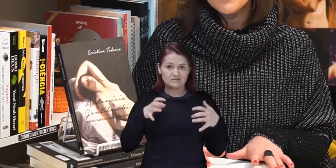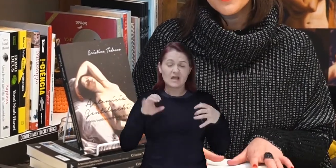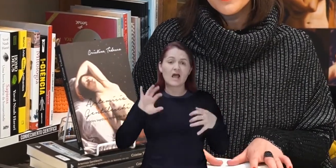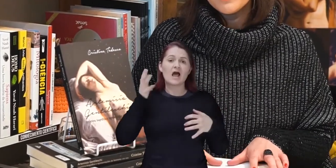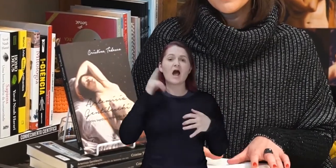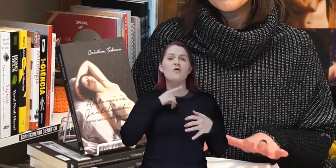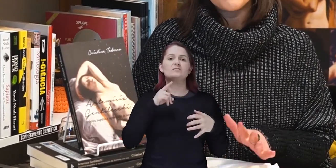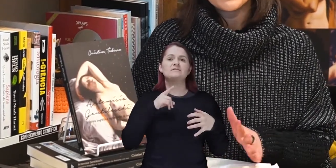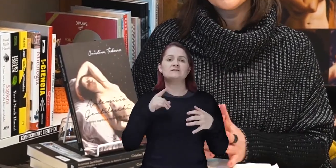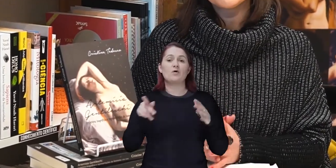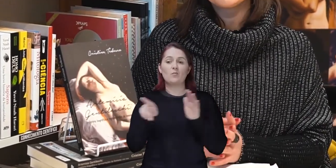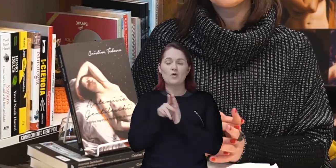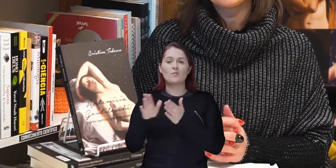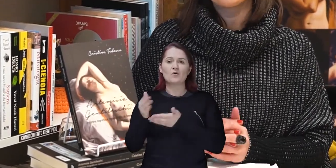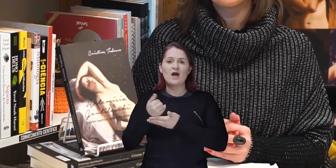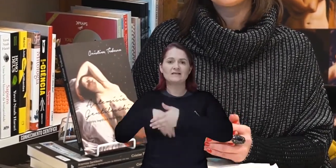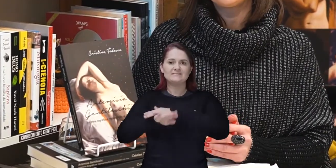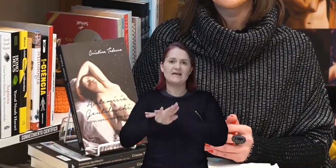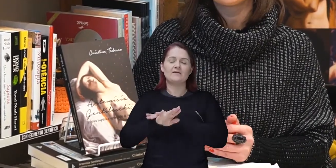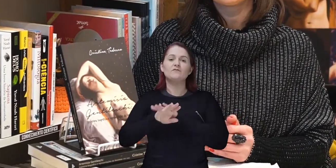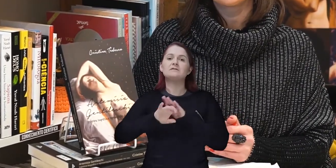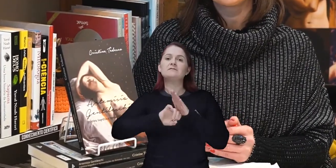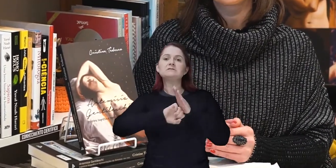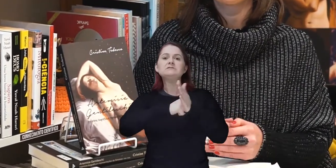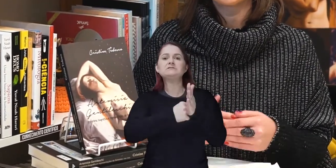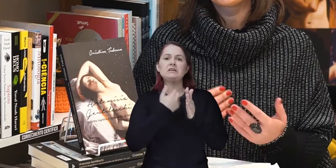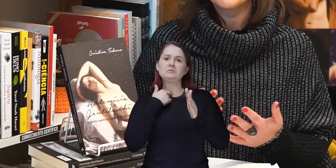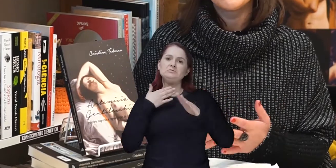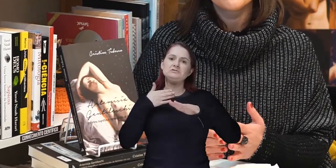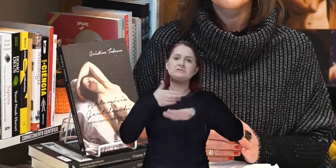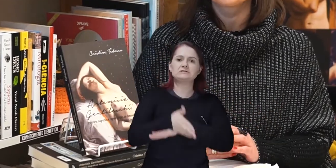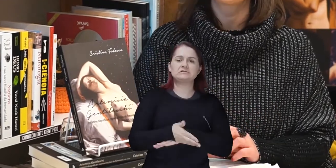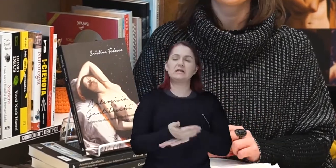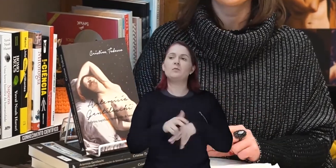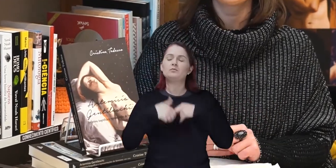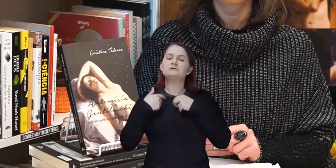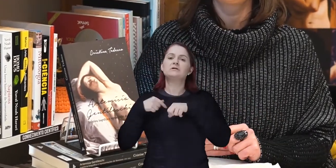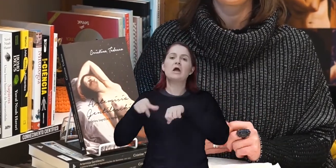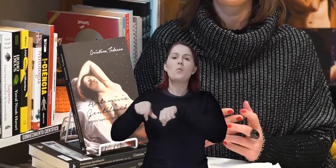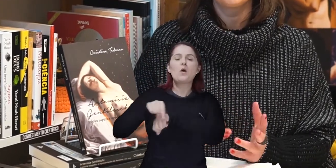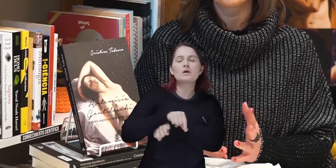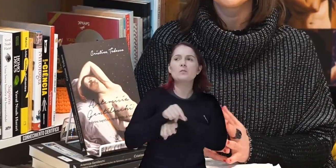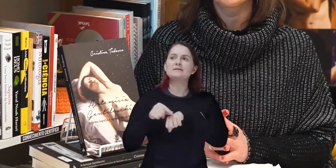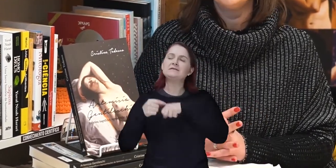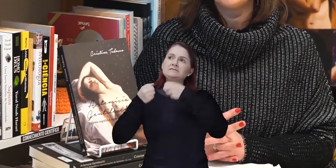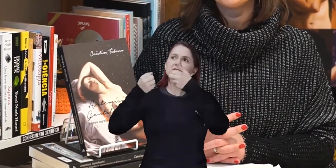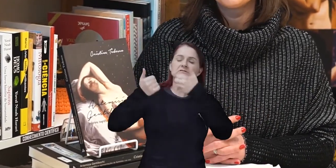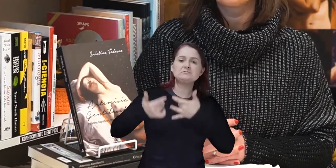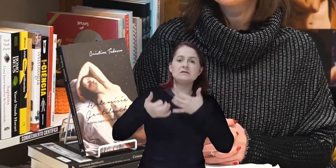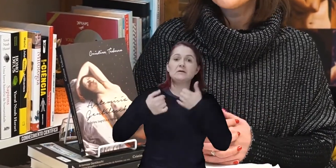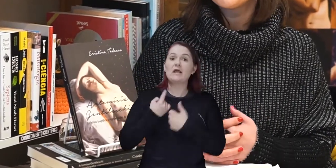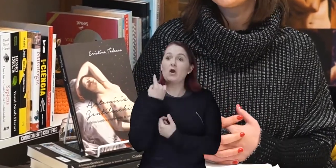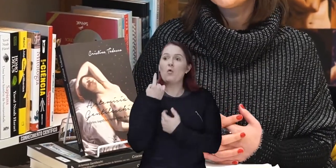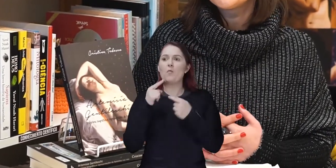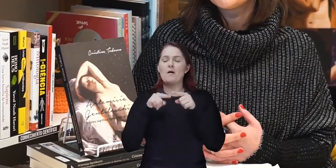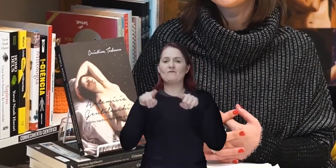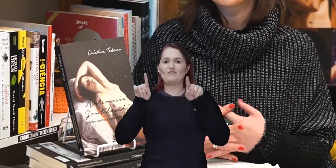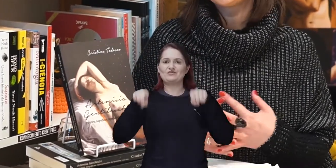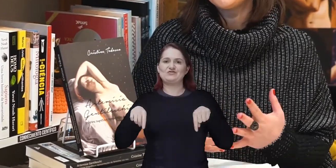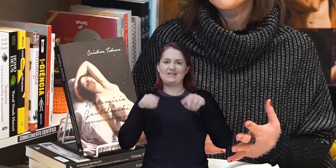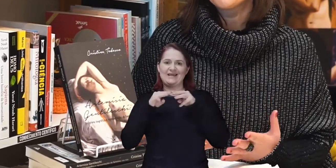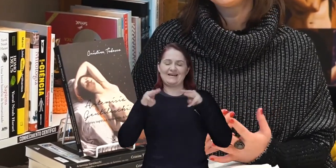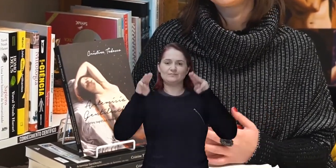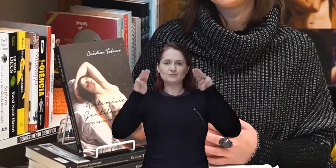noite anterior. Uma parte do acervo estava interditado. Então eu também argumentei com os funcionários e, por fim, uma funcionária do museu